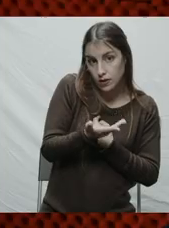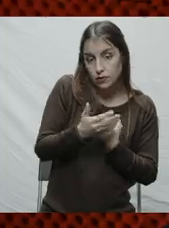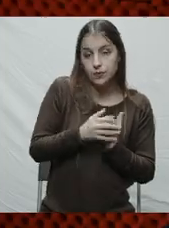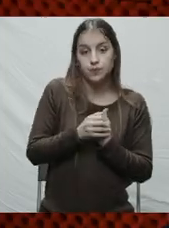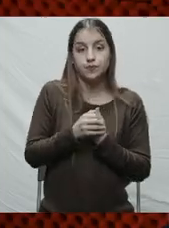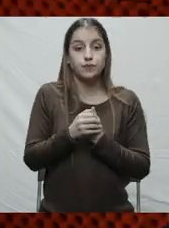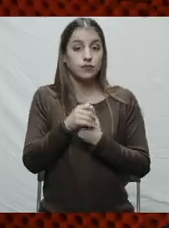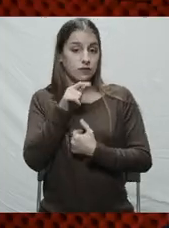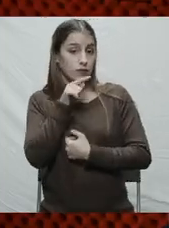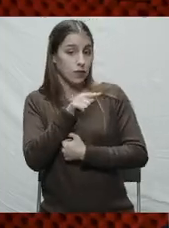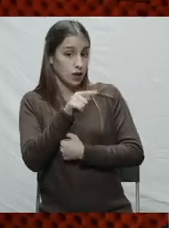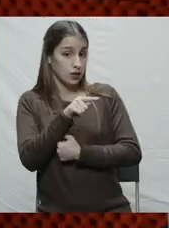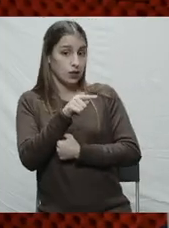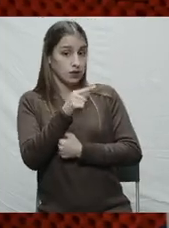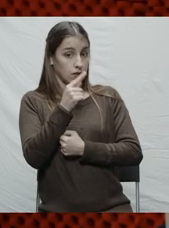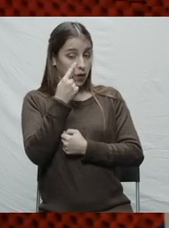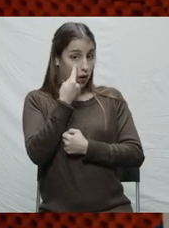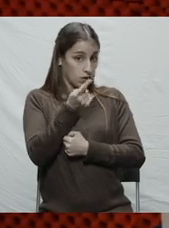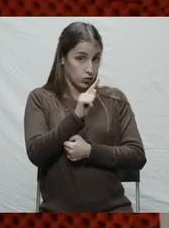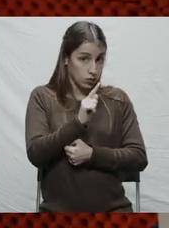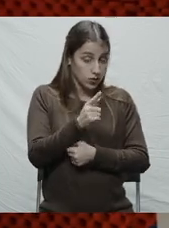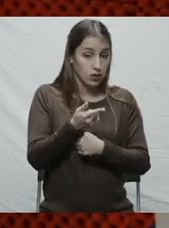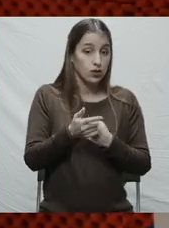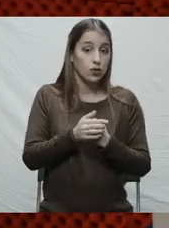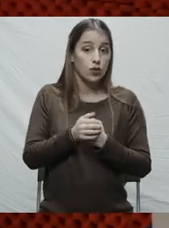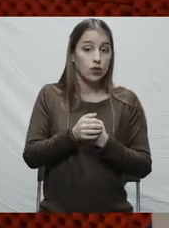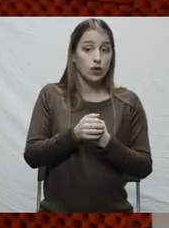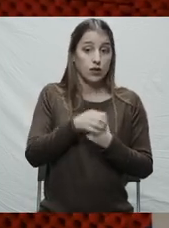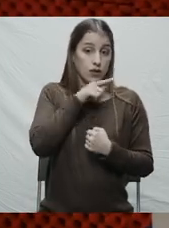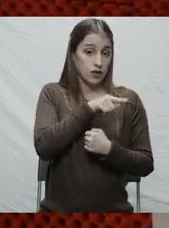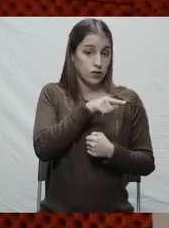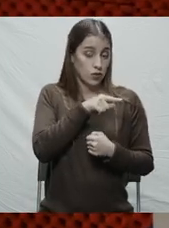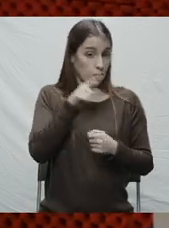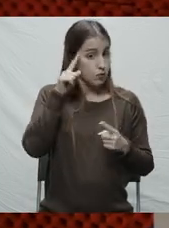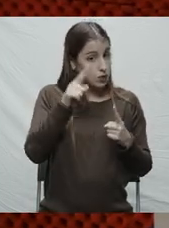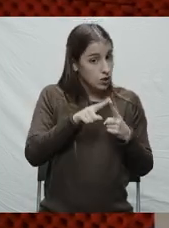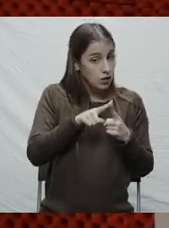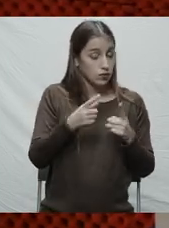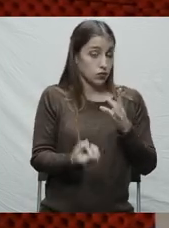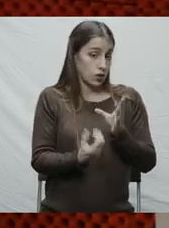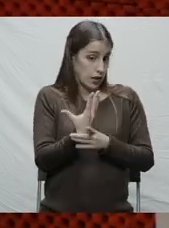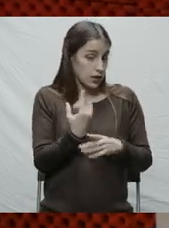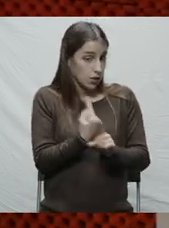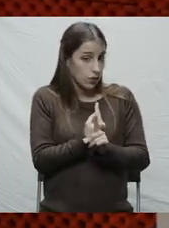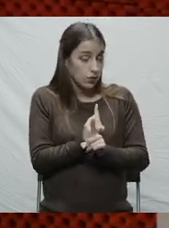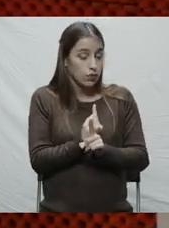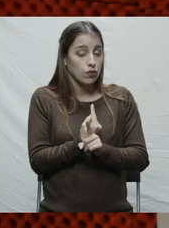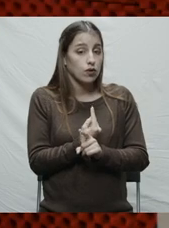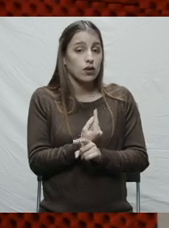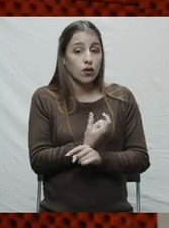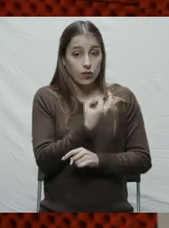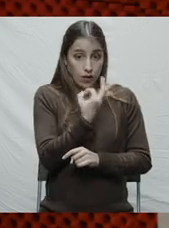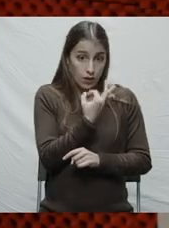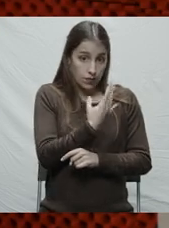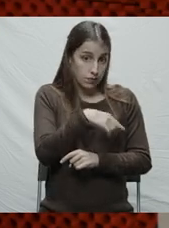desconhecido, ou pegando um bocado nessas inclusões de objetos que depois são a criação,